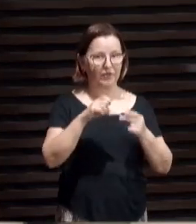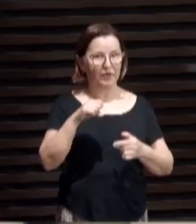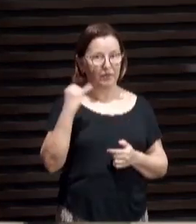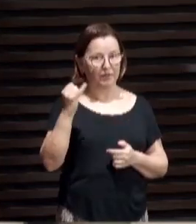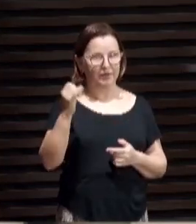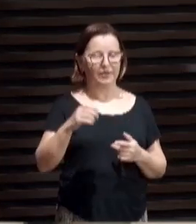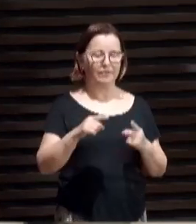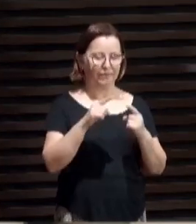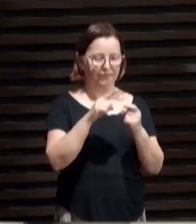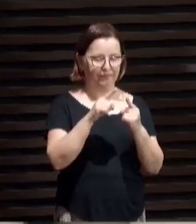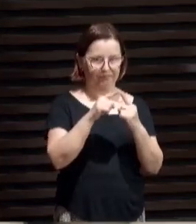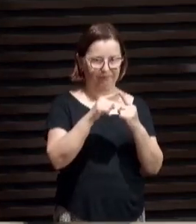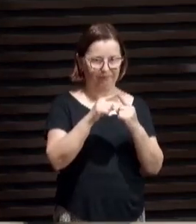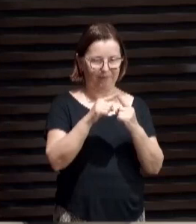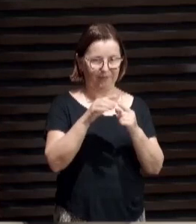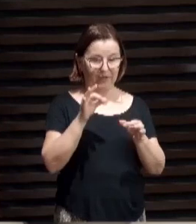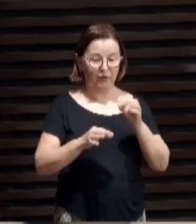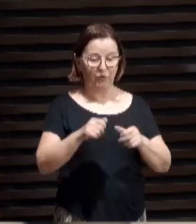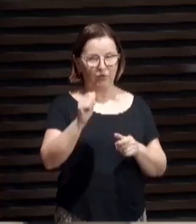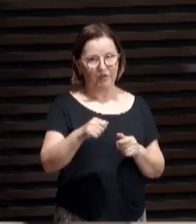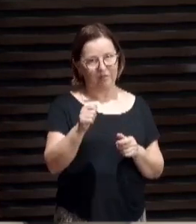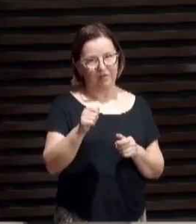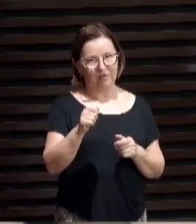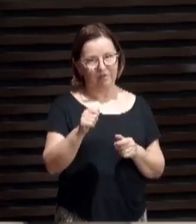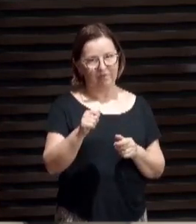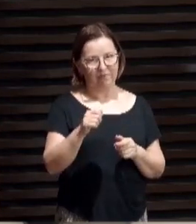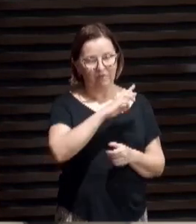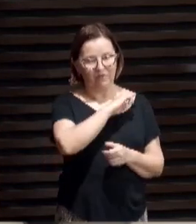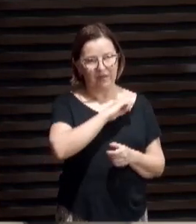Primeiro, o julgamento impiedoso da religião.